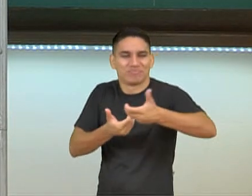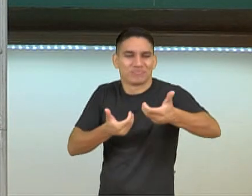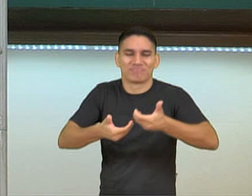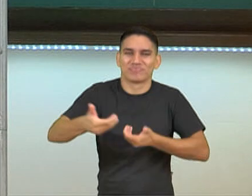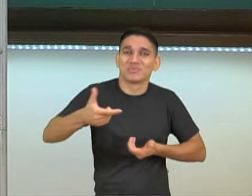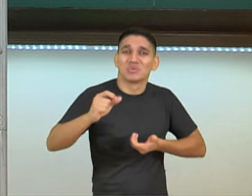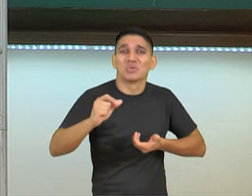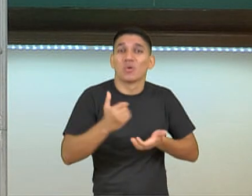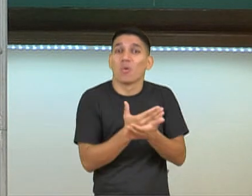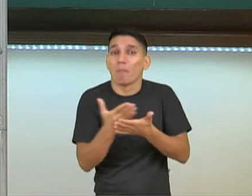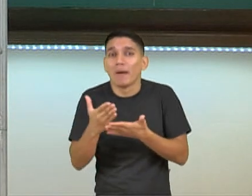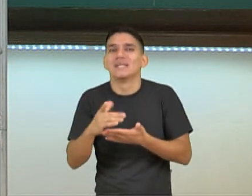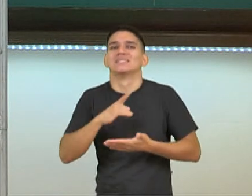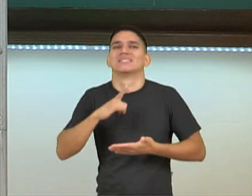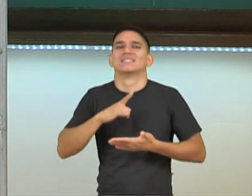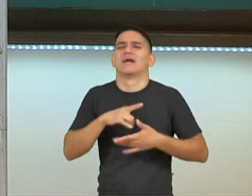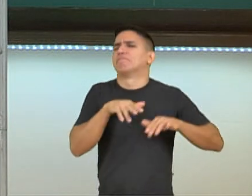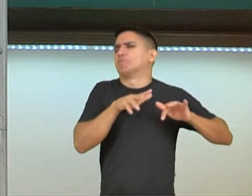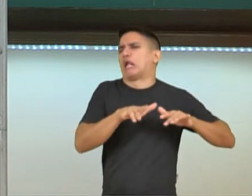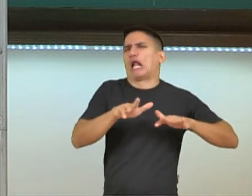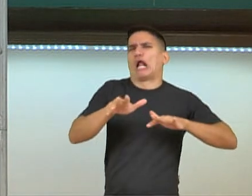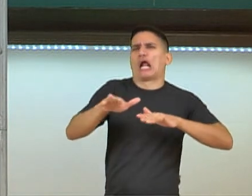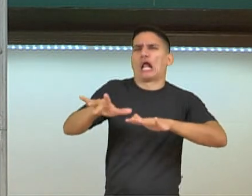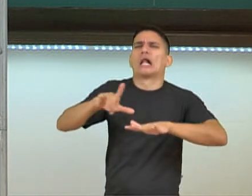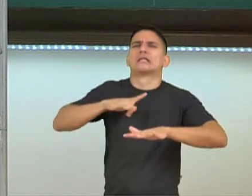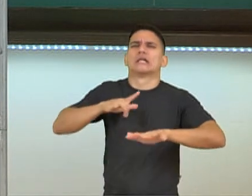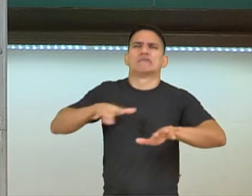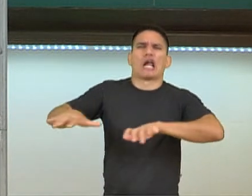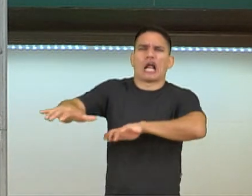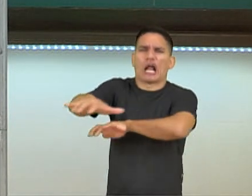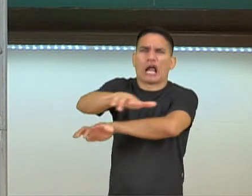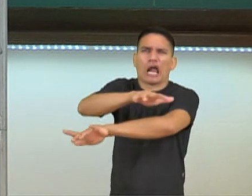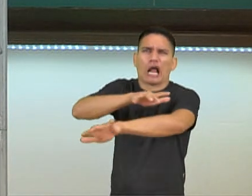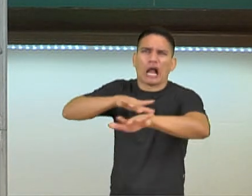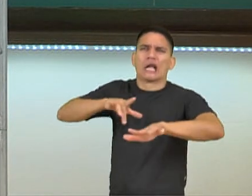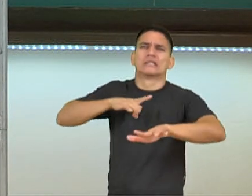a surgir várias manifestações, vários protestos